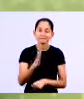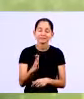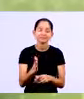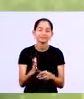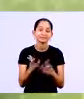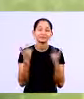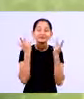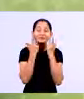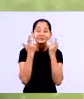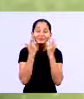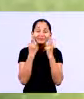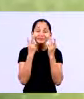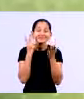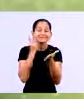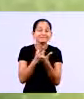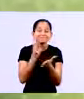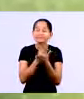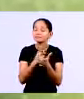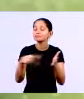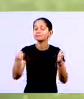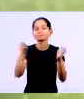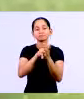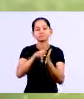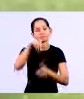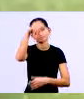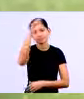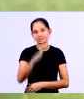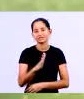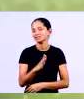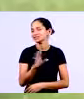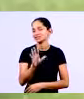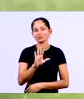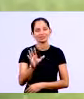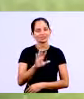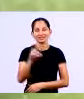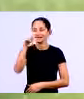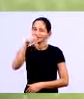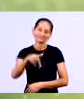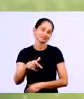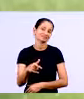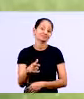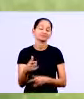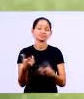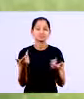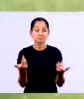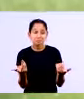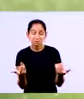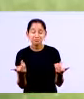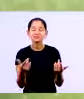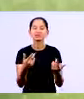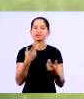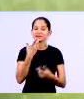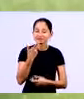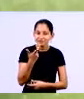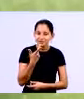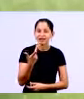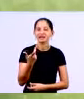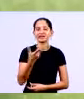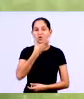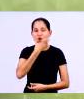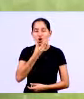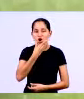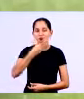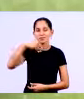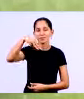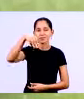mais nasal é típico nosso de brasileiro. Por isso que o Marcos Bagno diz que a nossa língua